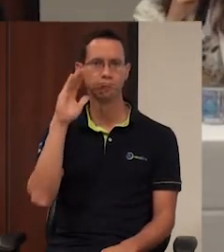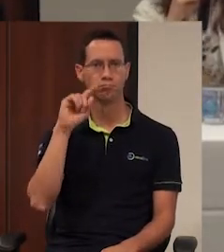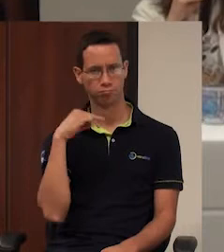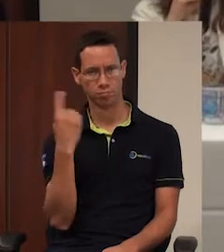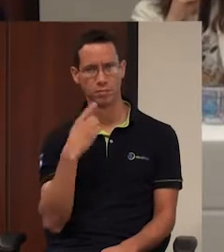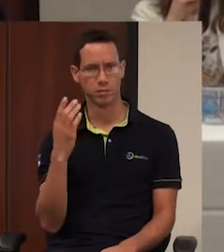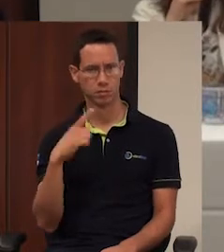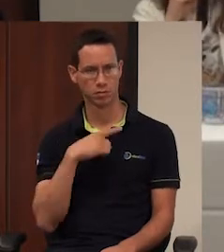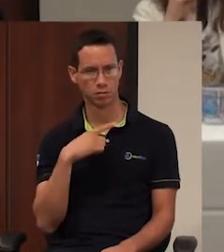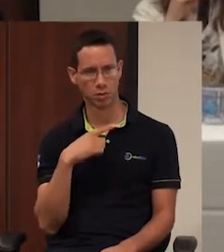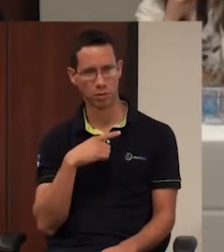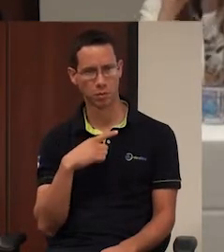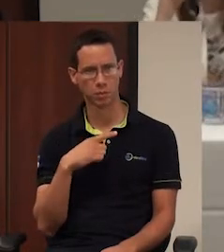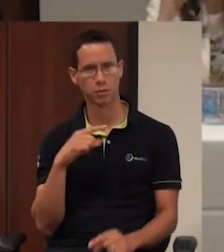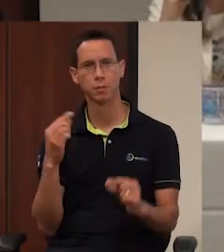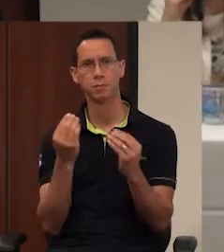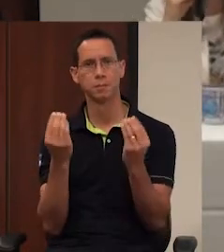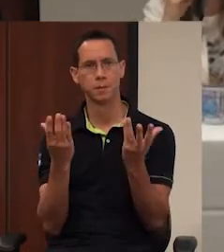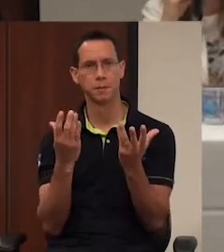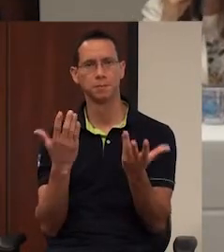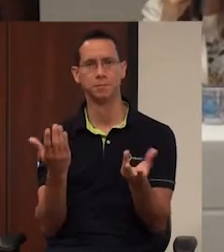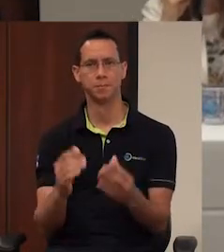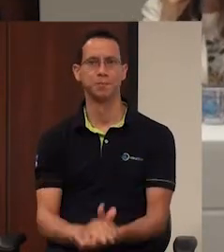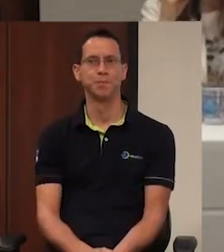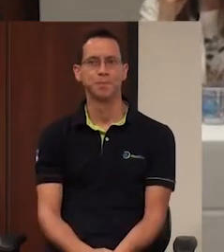tem discernimento? Né? E para que tem discernimento, enfim.